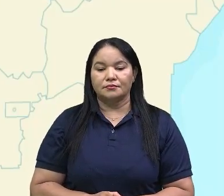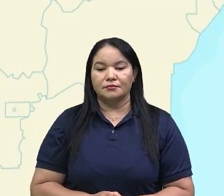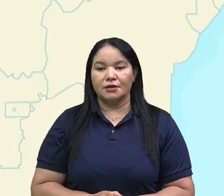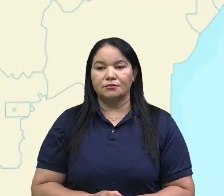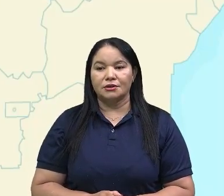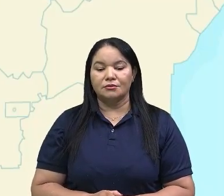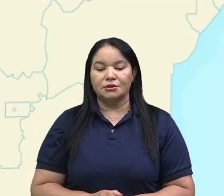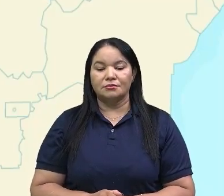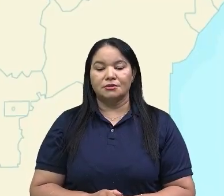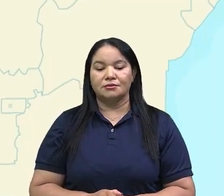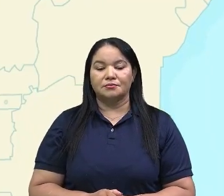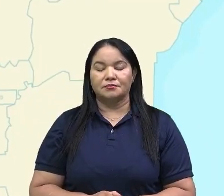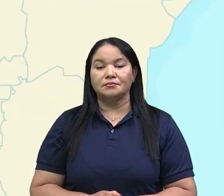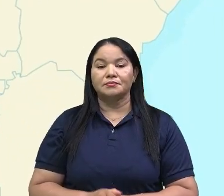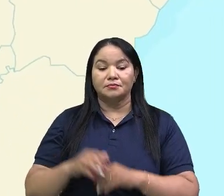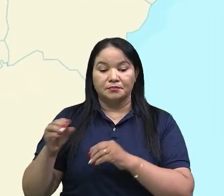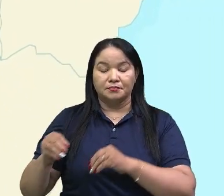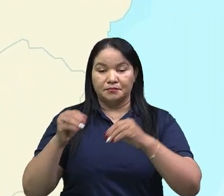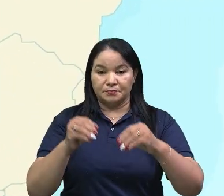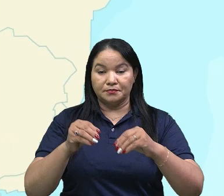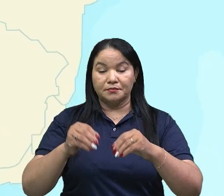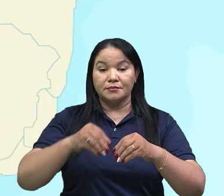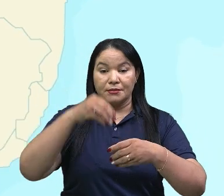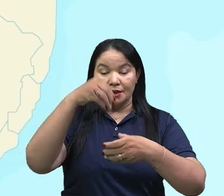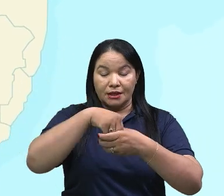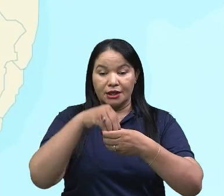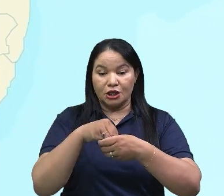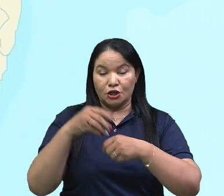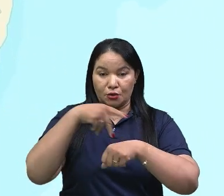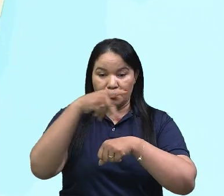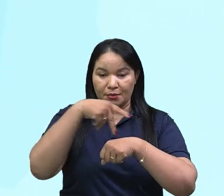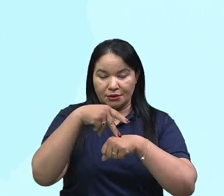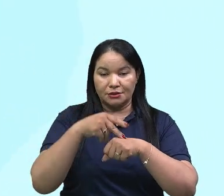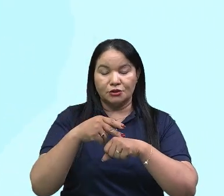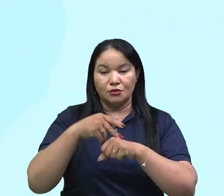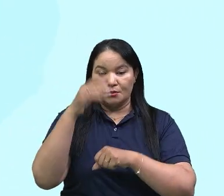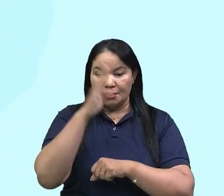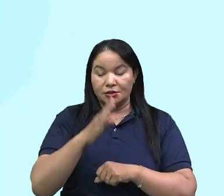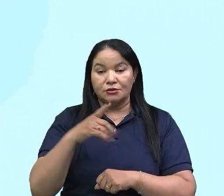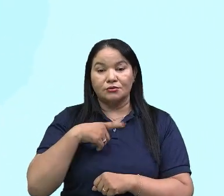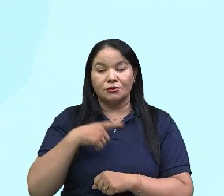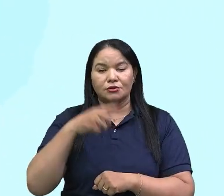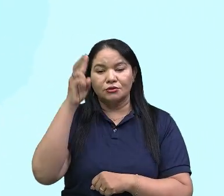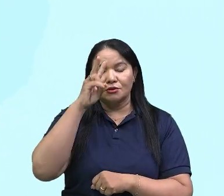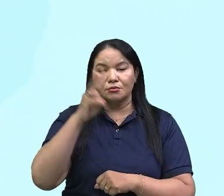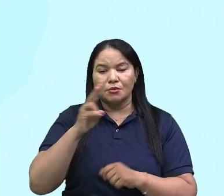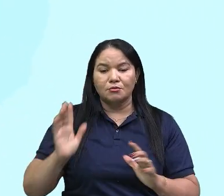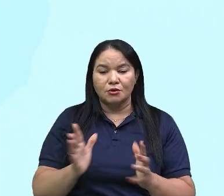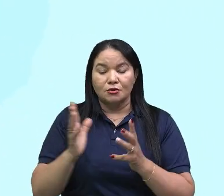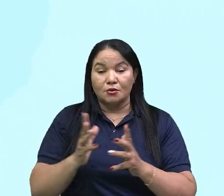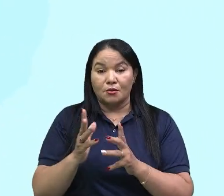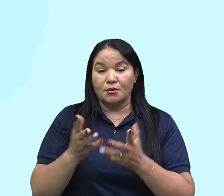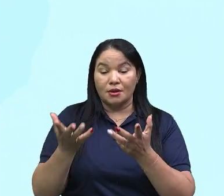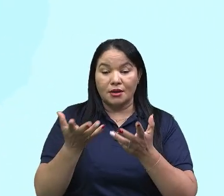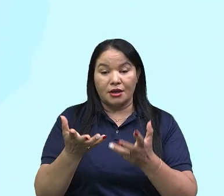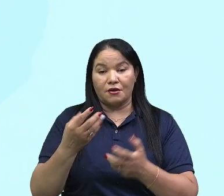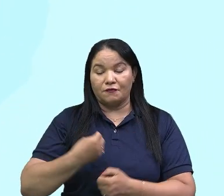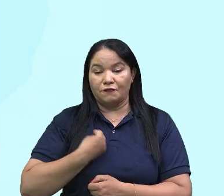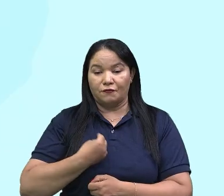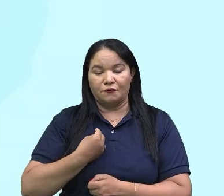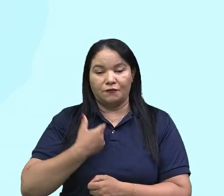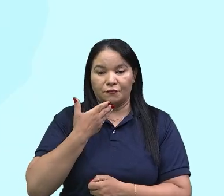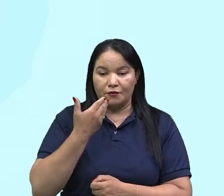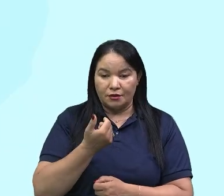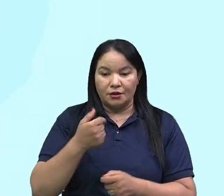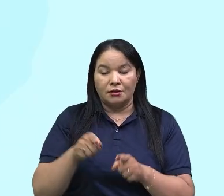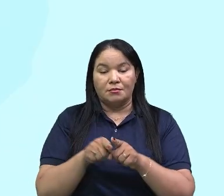Amazônia. As migrações internas no Brasil têm sido historicamente motivadas pela busca de melhores condições de vida